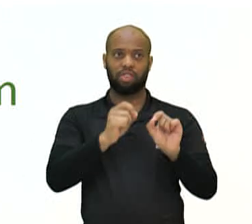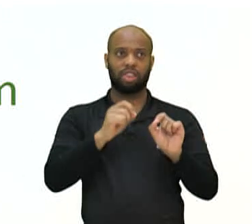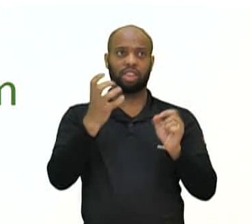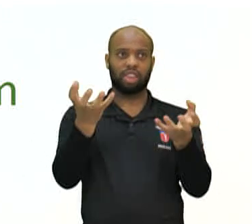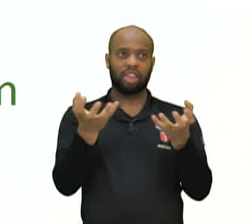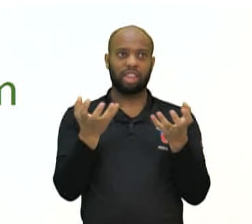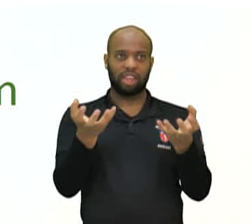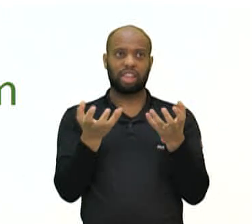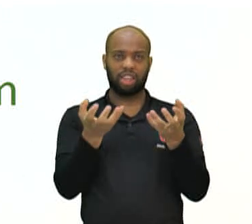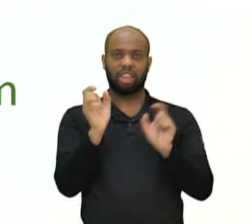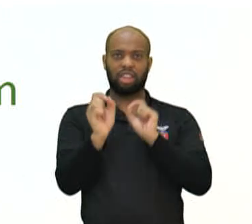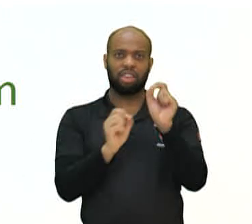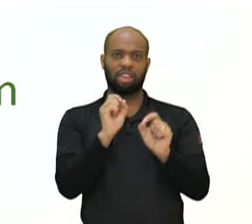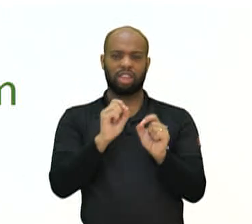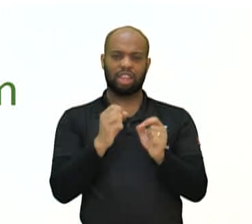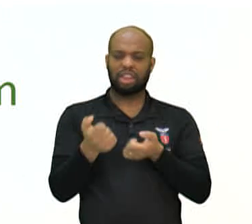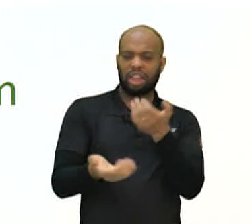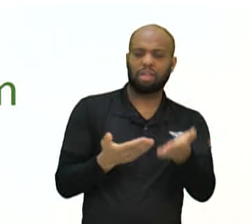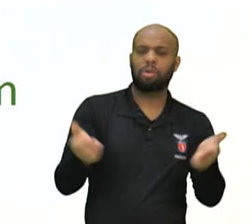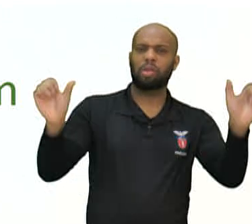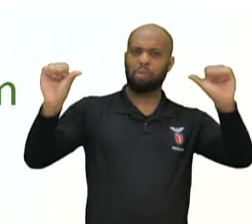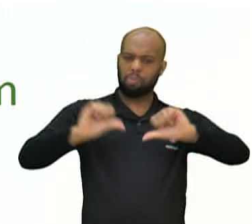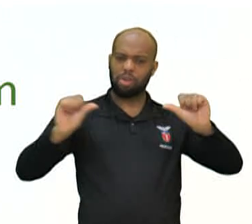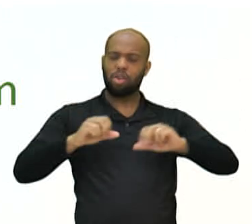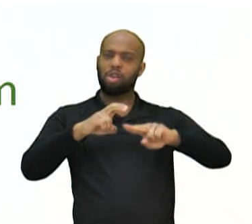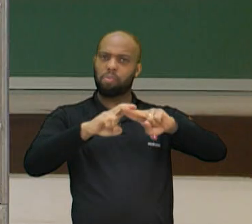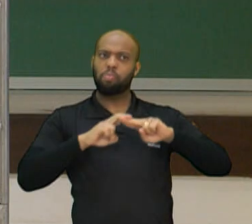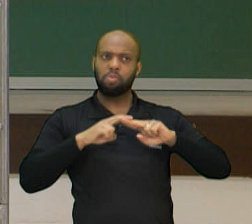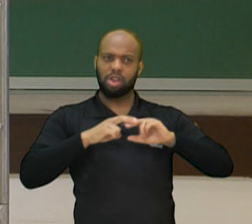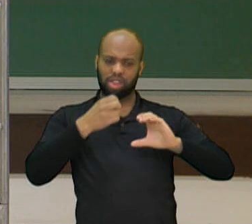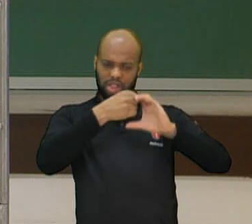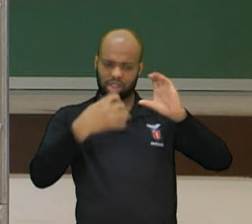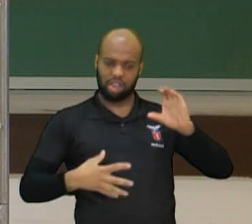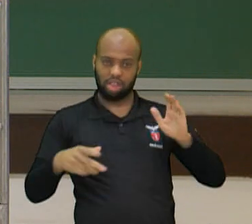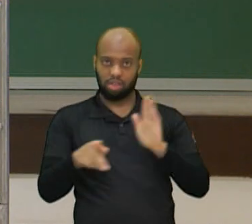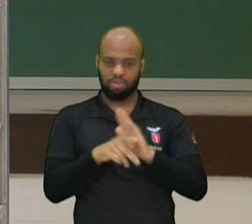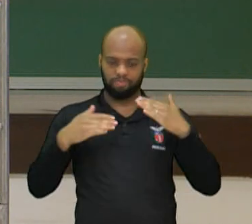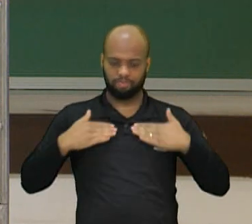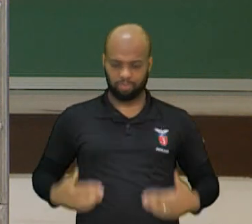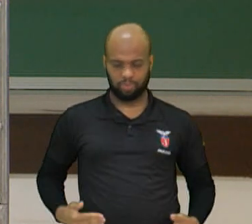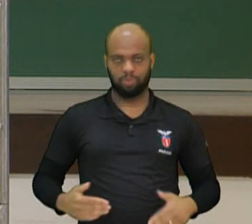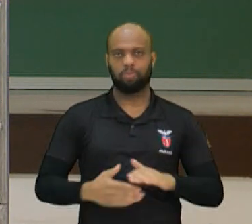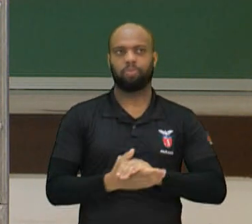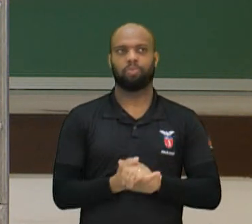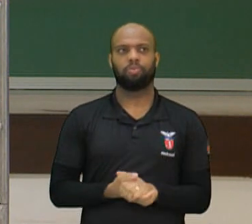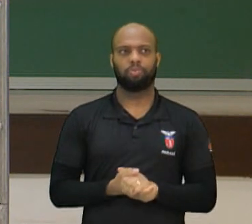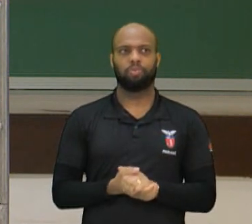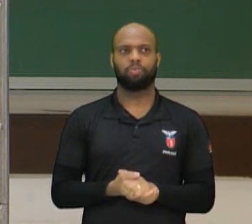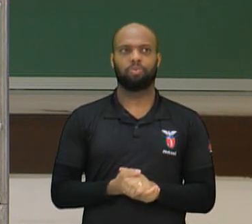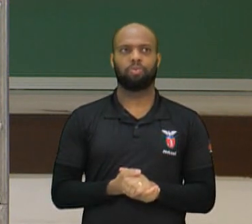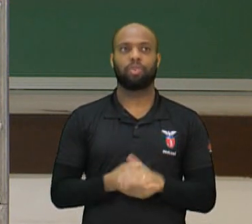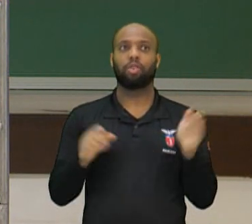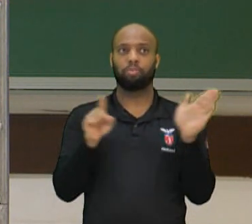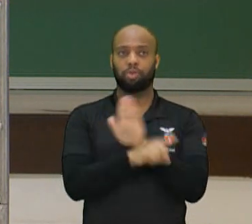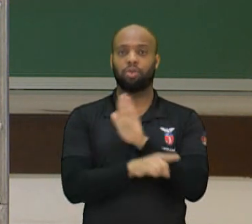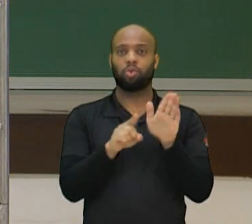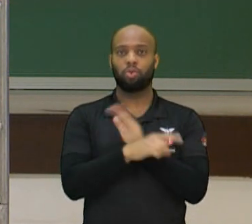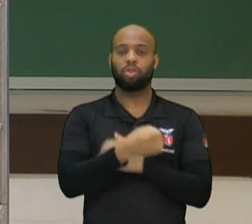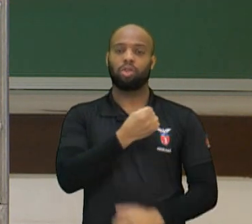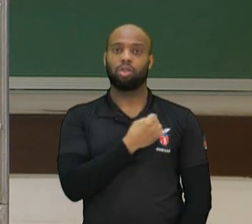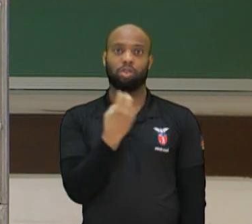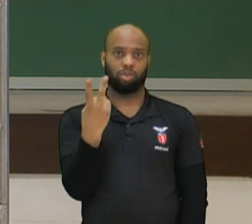pior ou injusto dado a alguém por causa de características pessoais. No quiz número